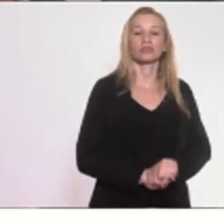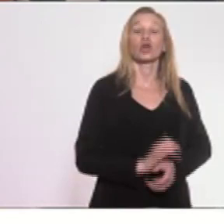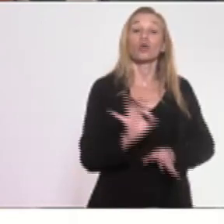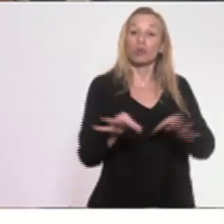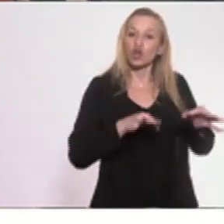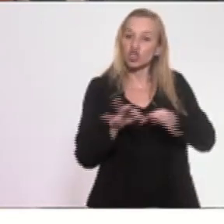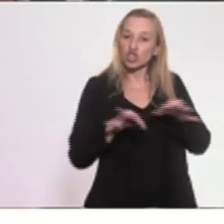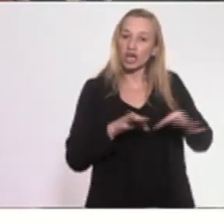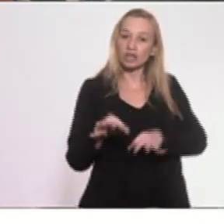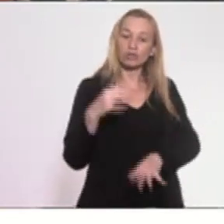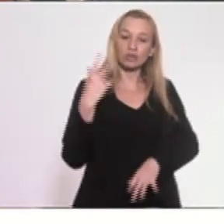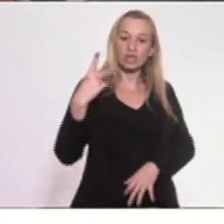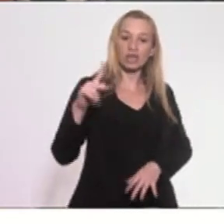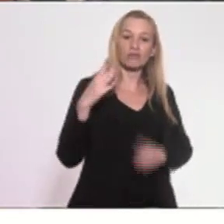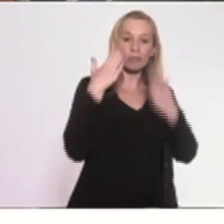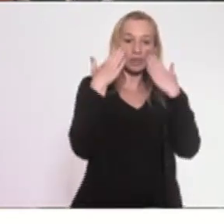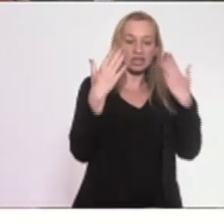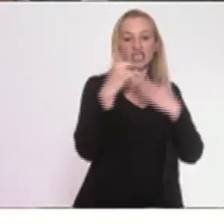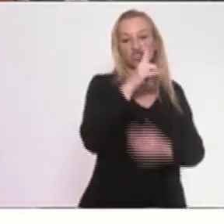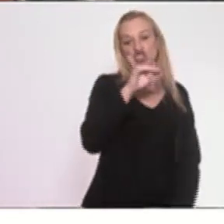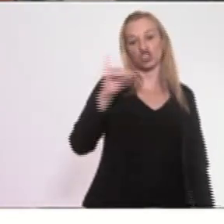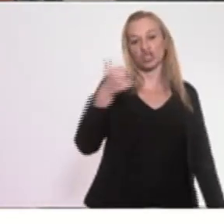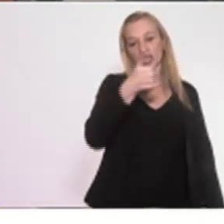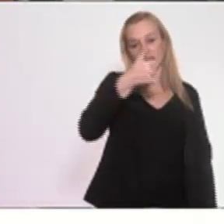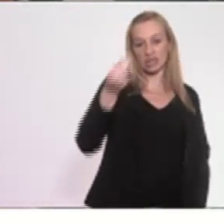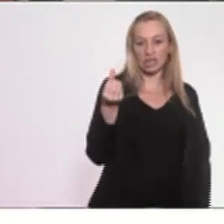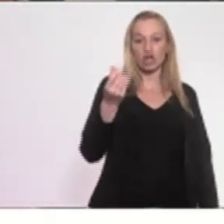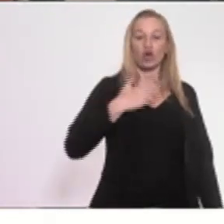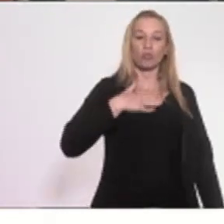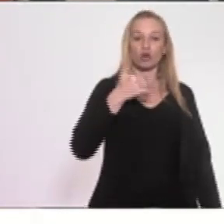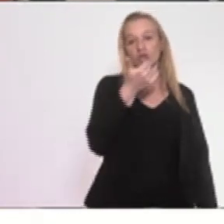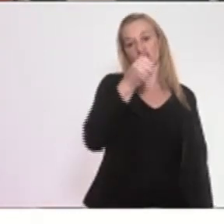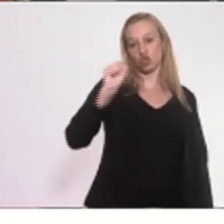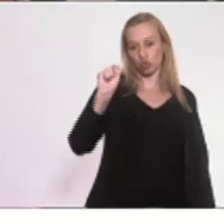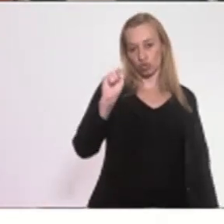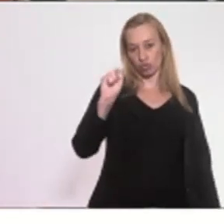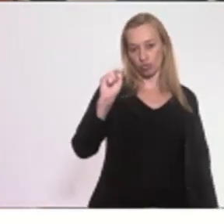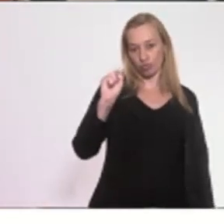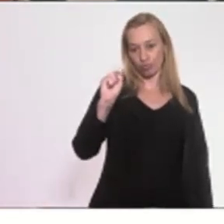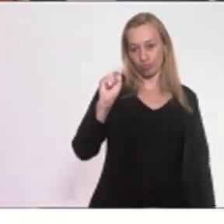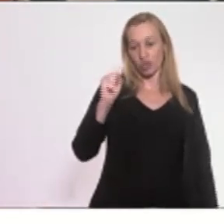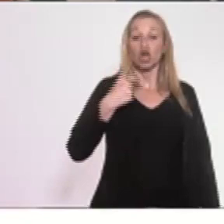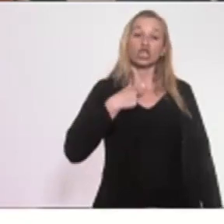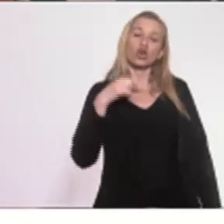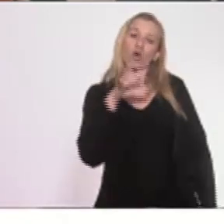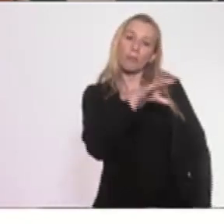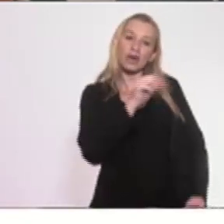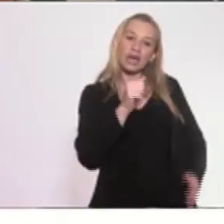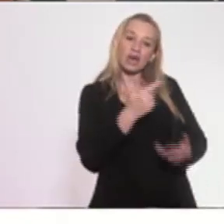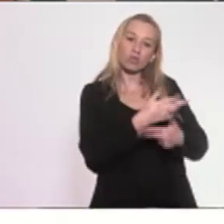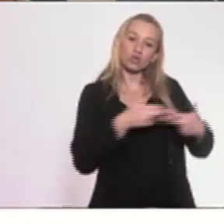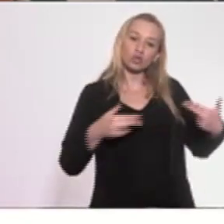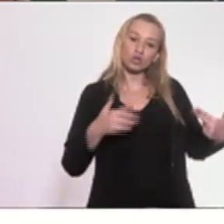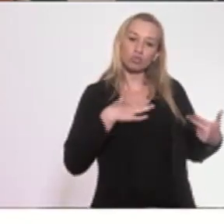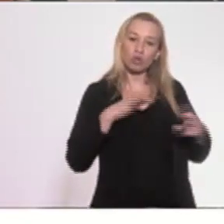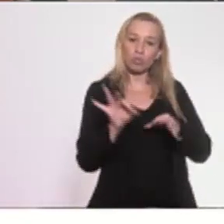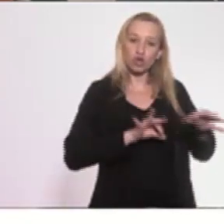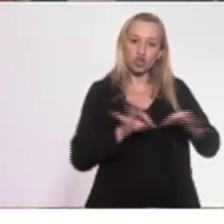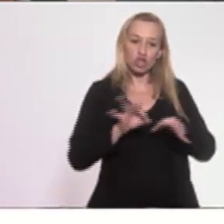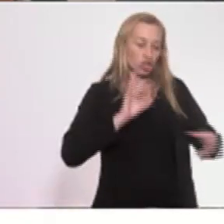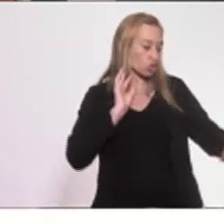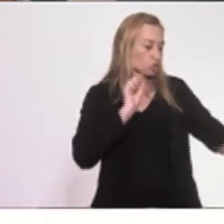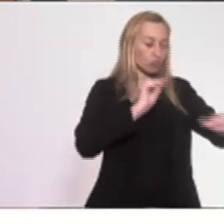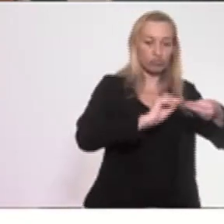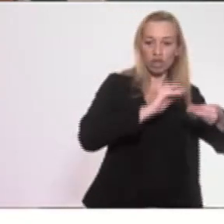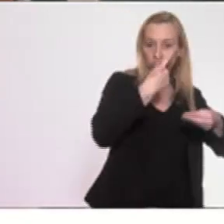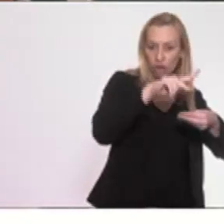projeto dele foi apresentado no dia 16, o meu foi apresentado no dia 18. E eu peguei algumas coisas do meu projeto e coloquei no projeto